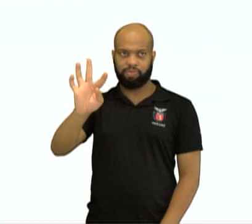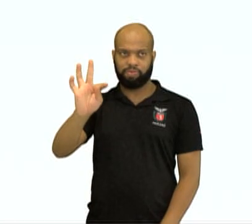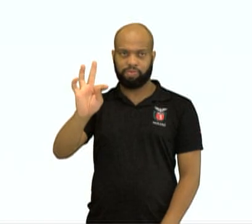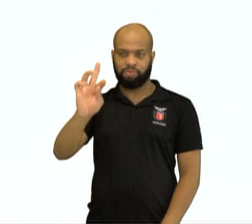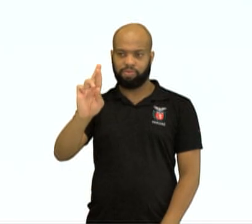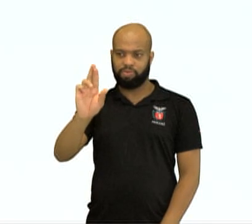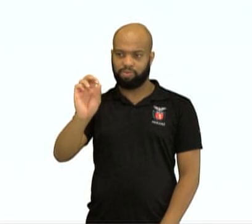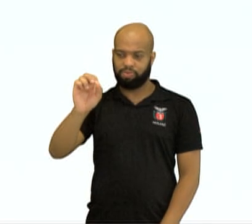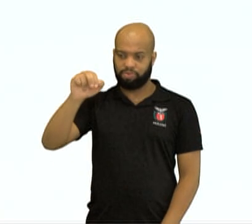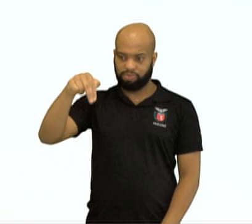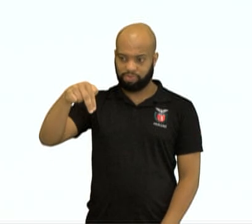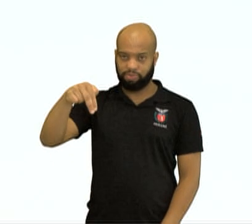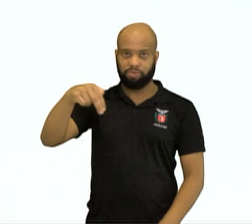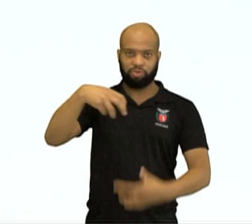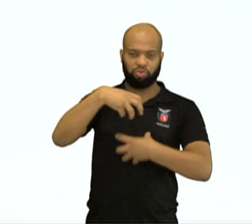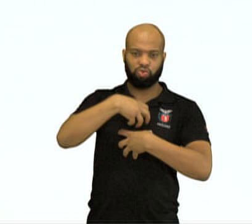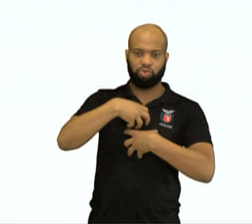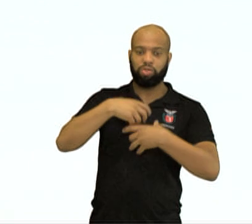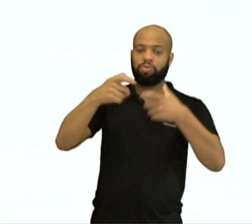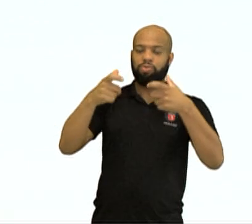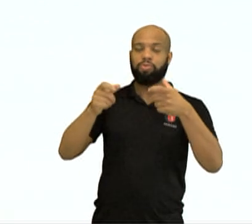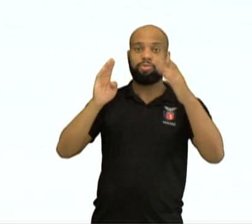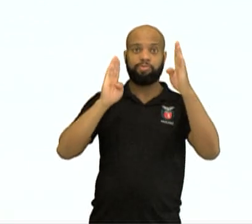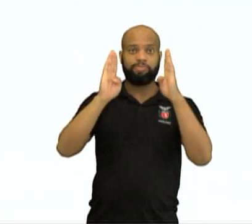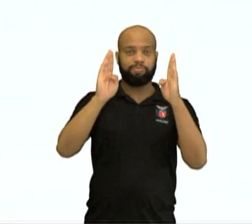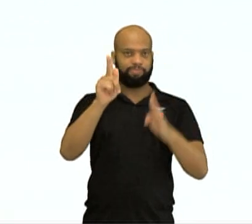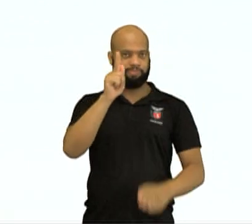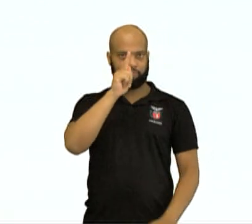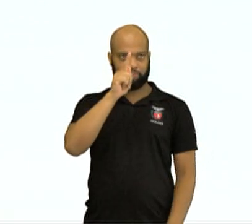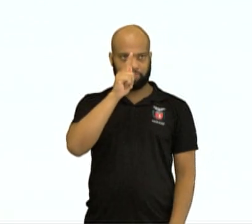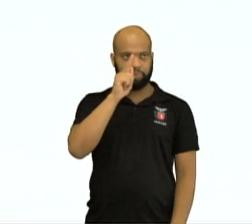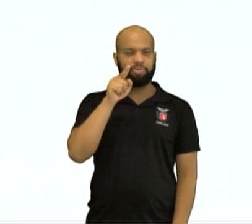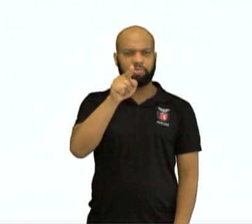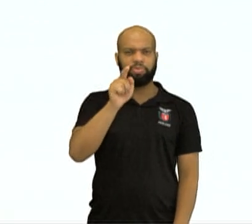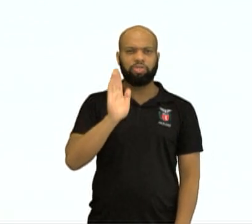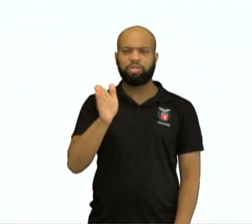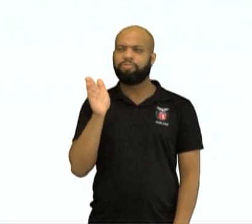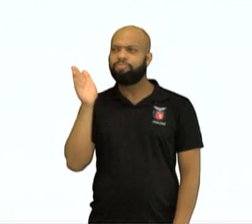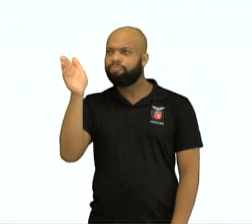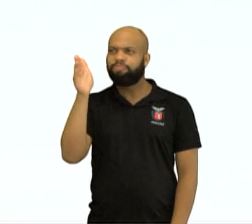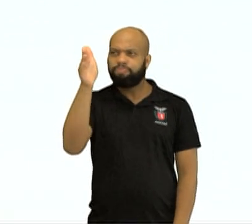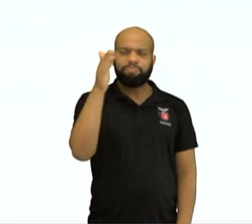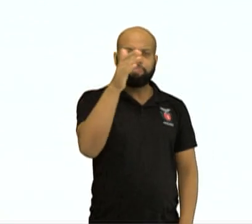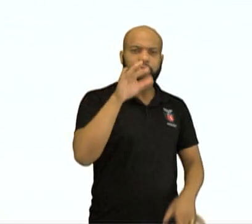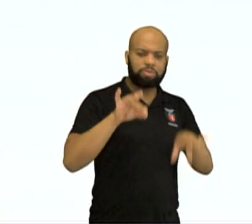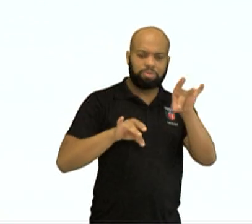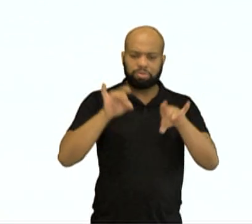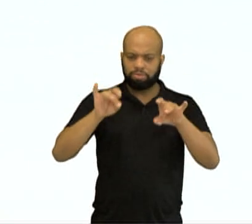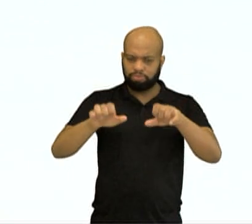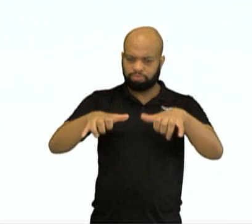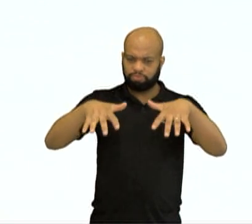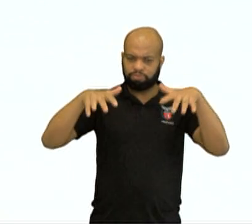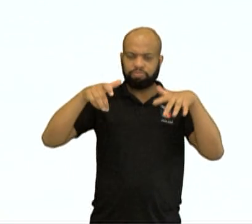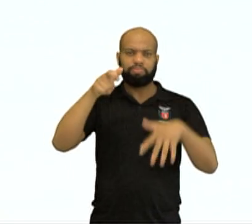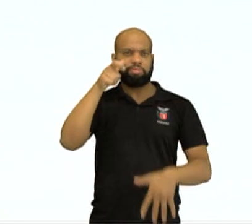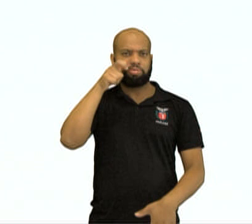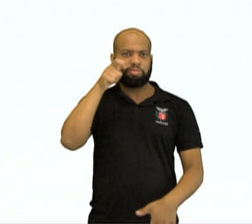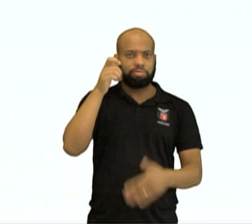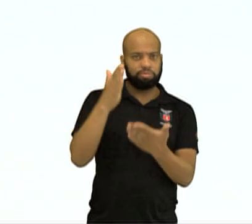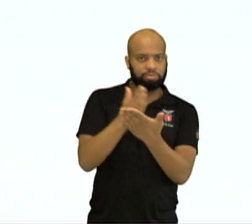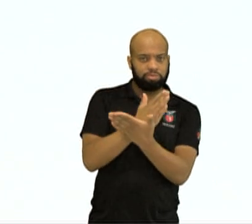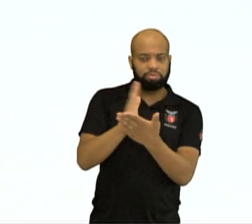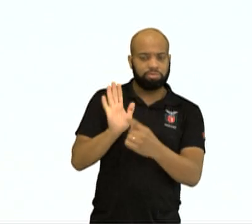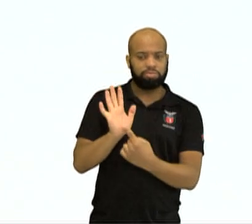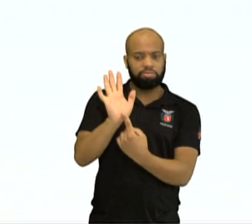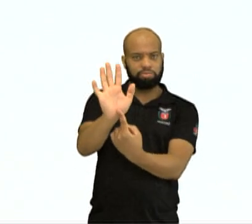como era, né, falado na época. Você já foi ao teatro? Você já assistiu alguma